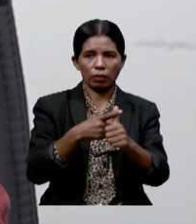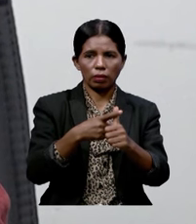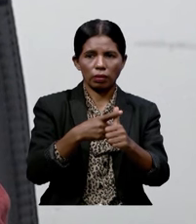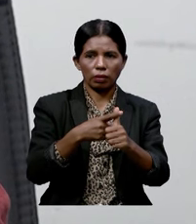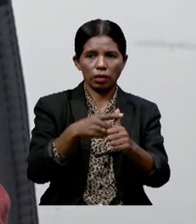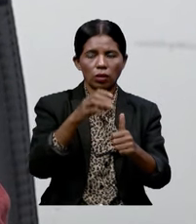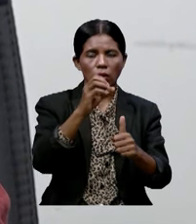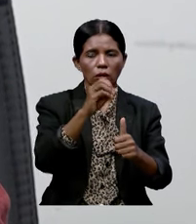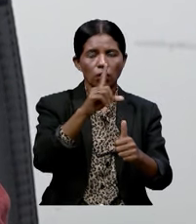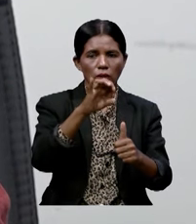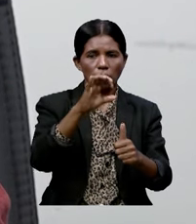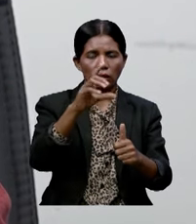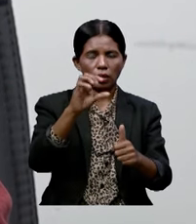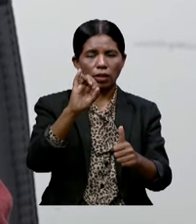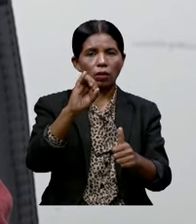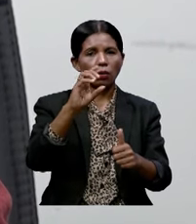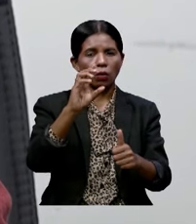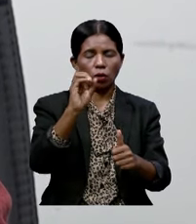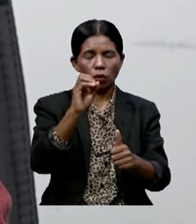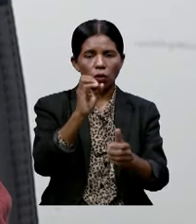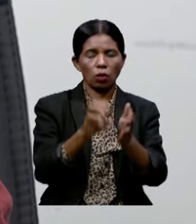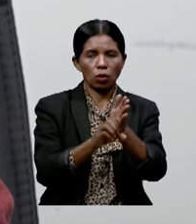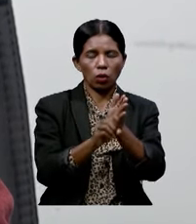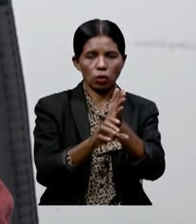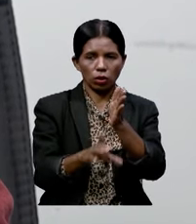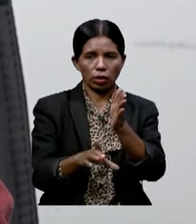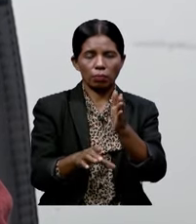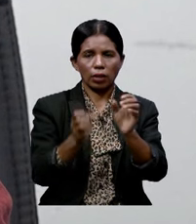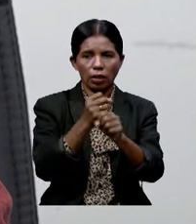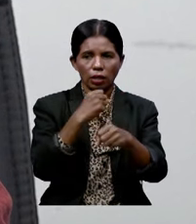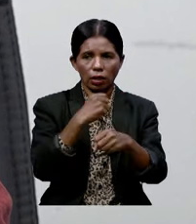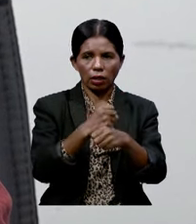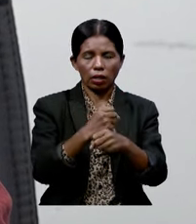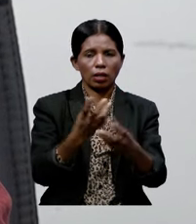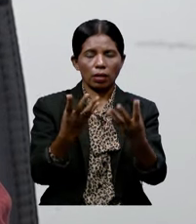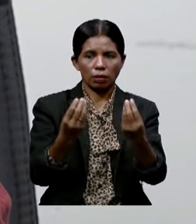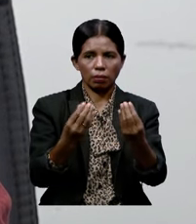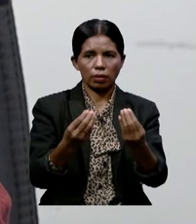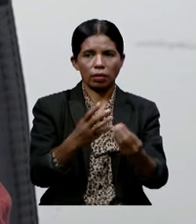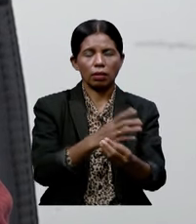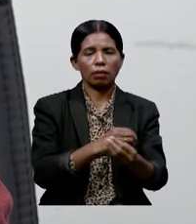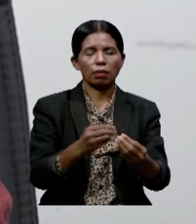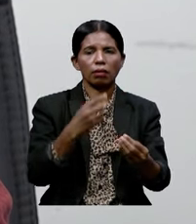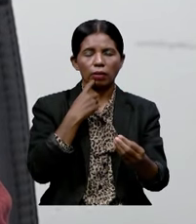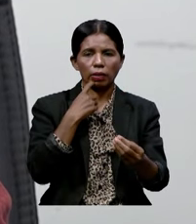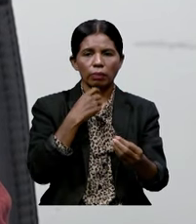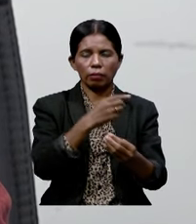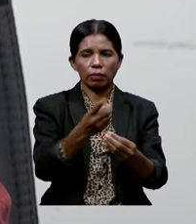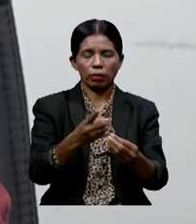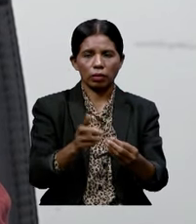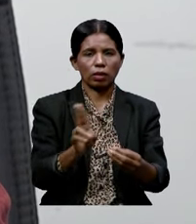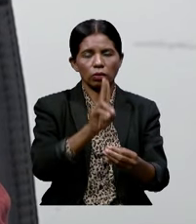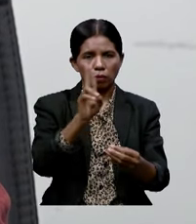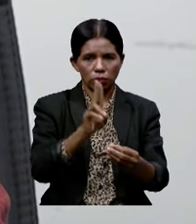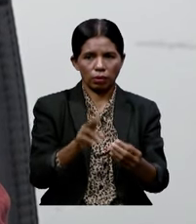oli massa ou gemuk para halo mamar máquina né antes de